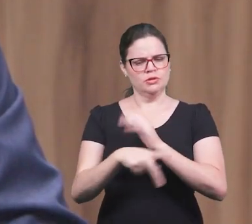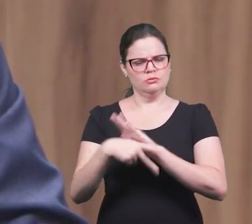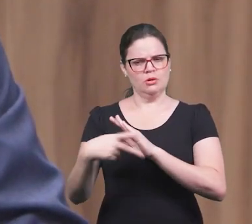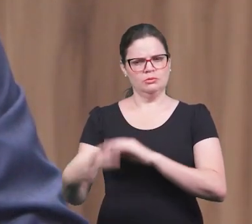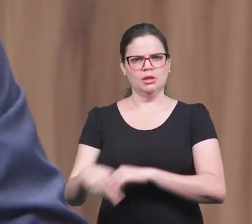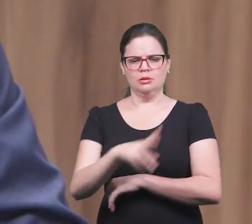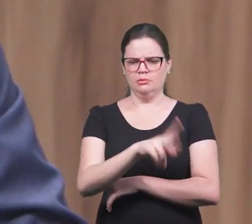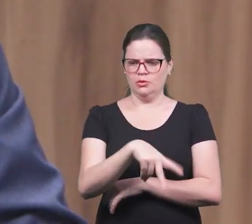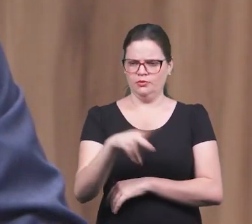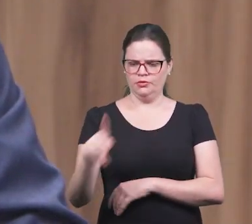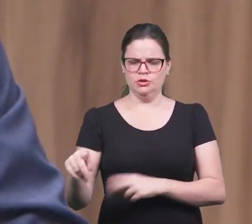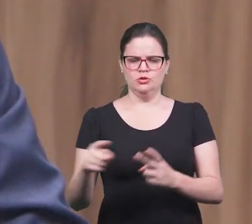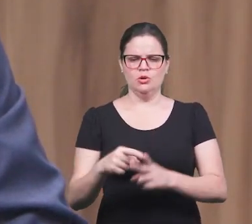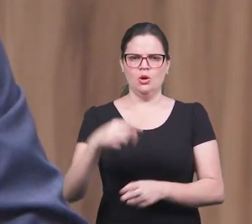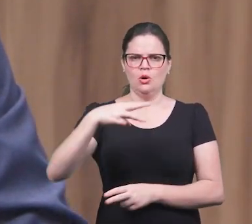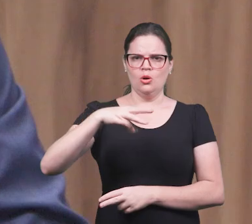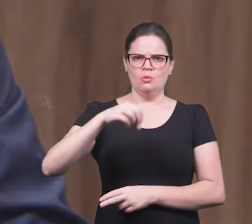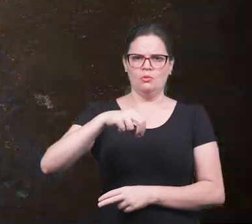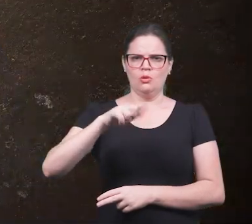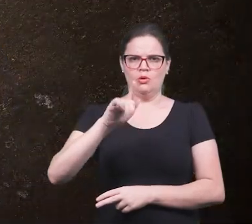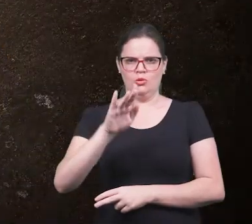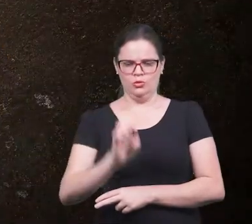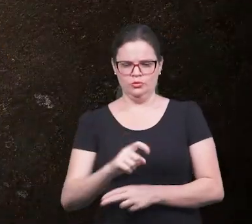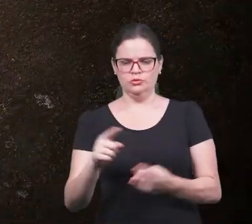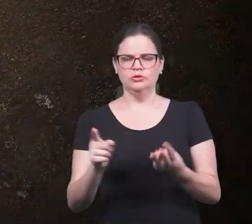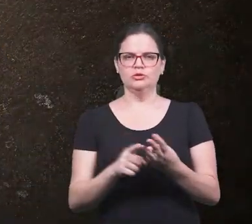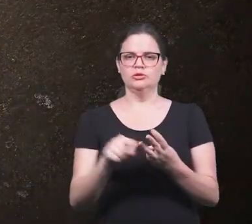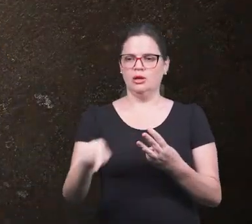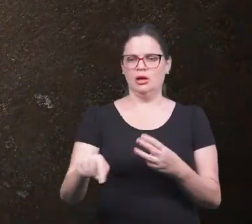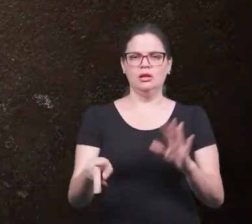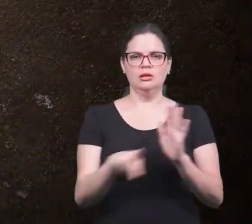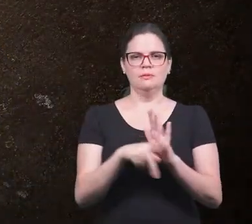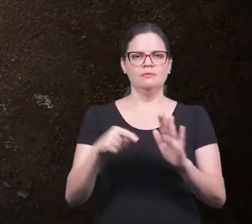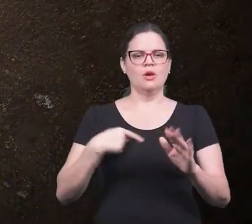professor de universidade, Calvino,